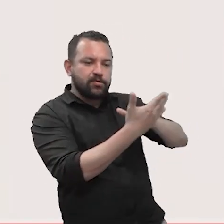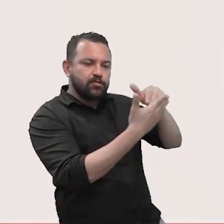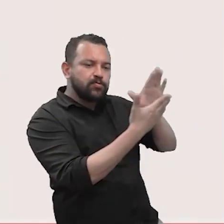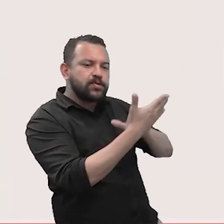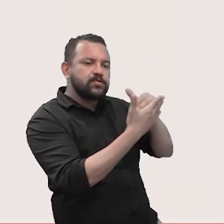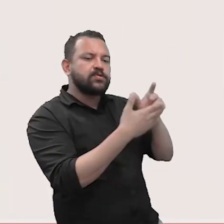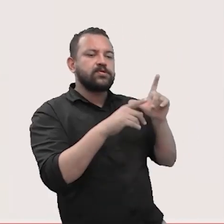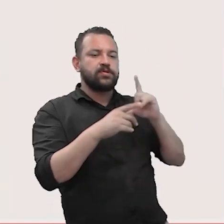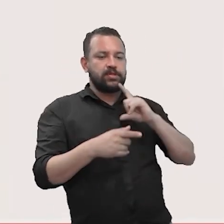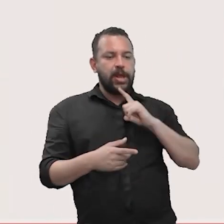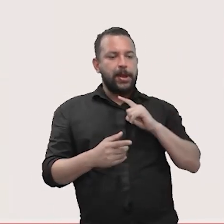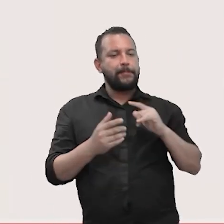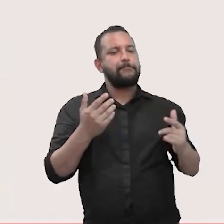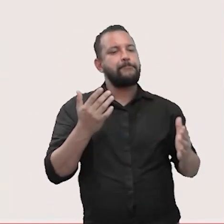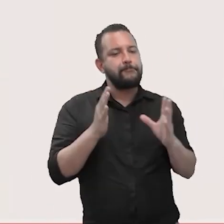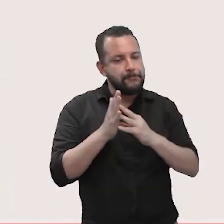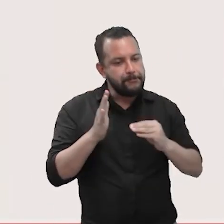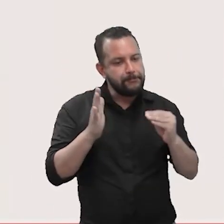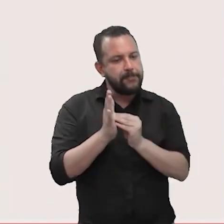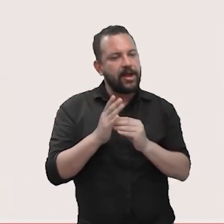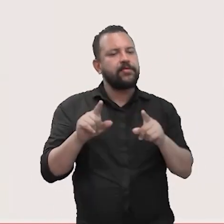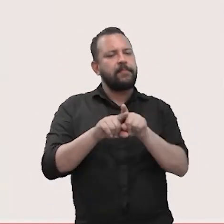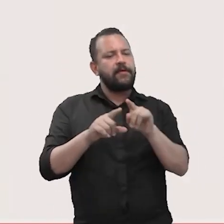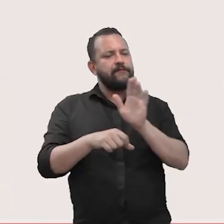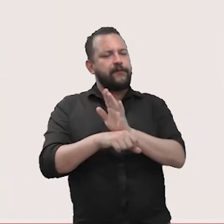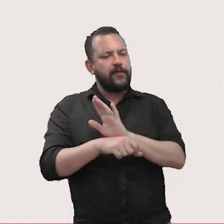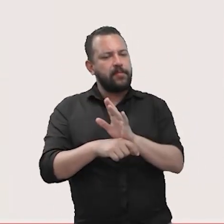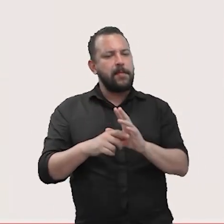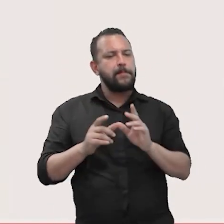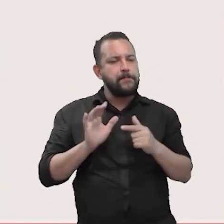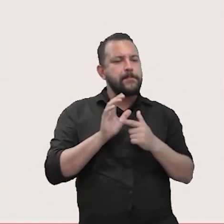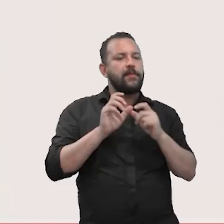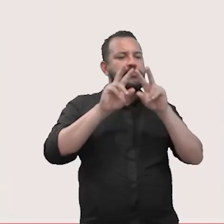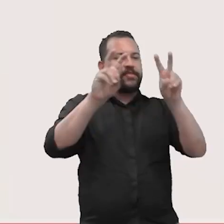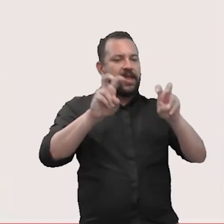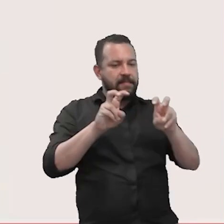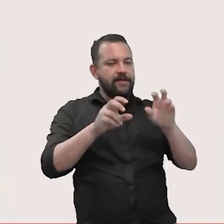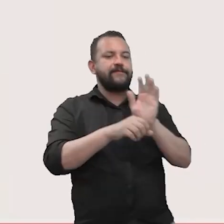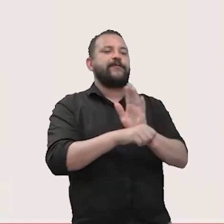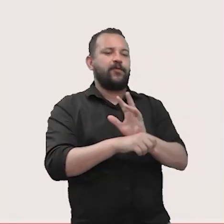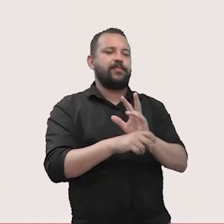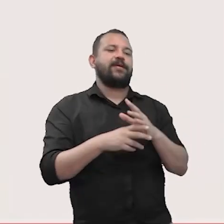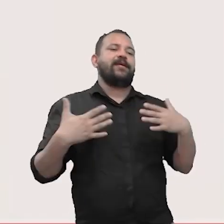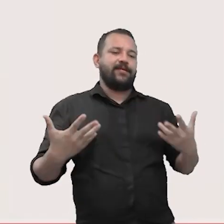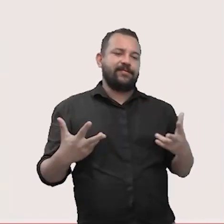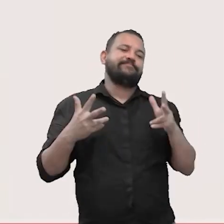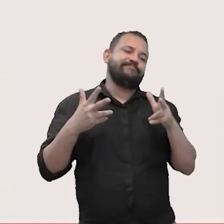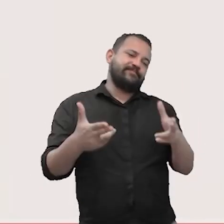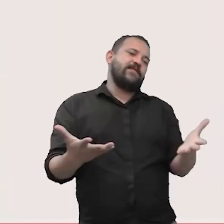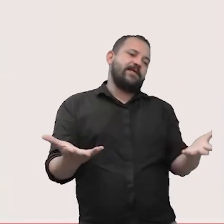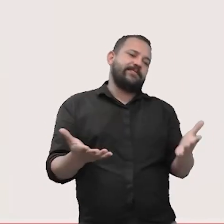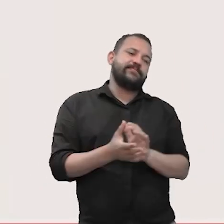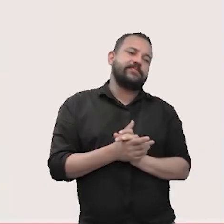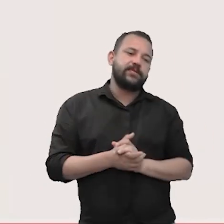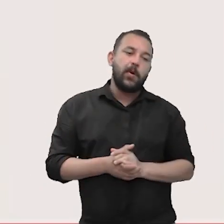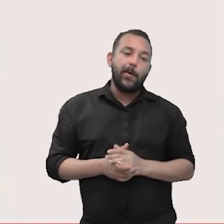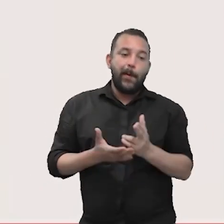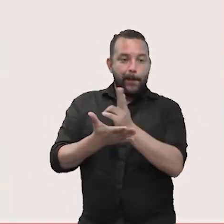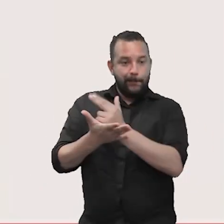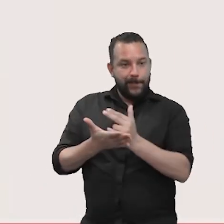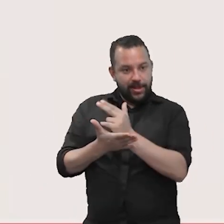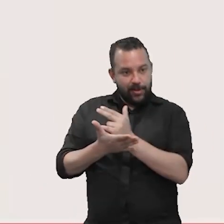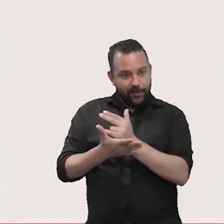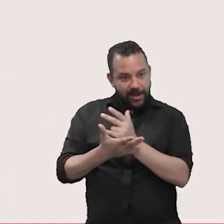Temos metalinguagem quando o filme tem por tema o próprio cinema, ou uma pintura retrata o